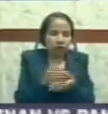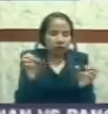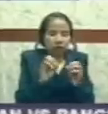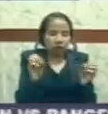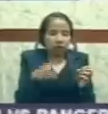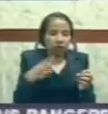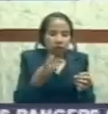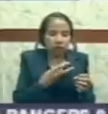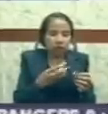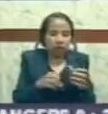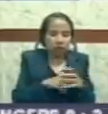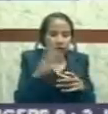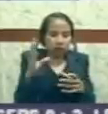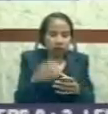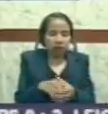retira. Né?